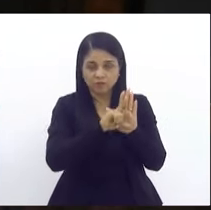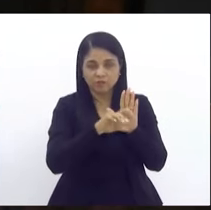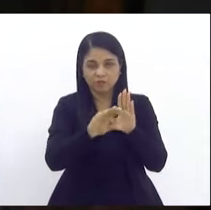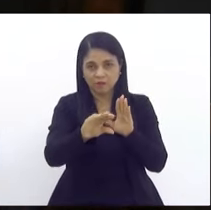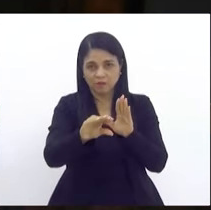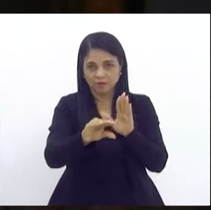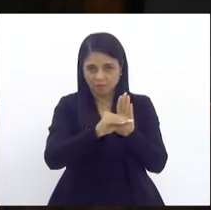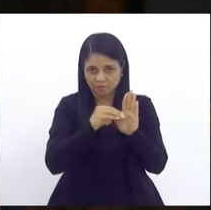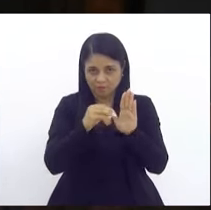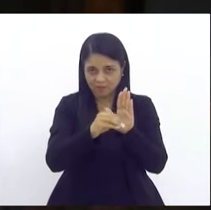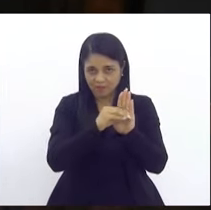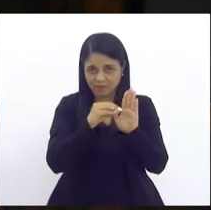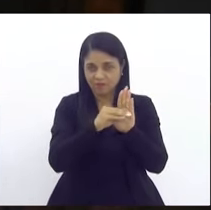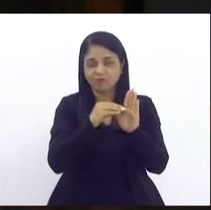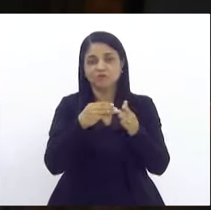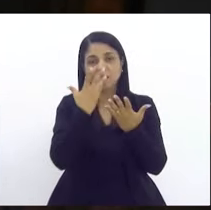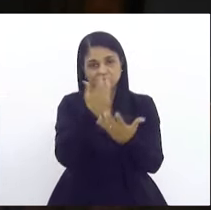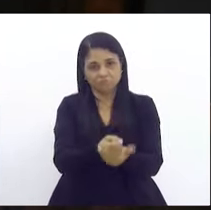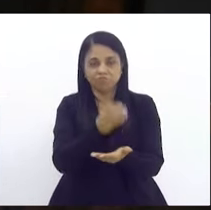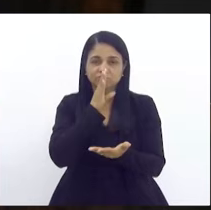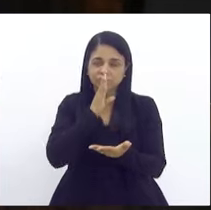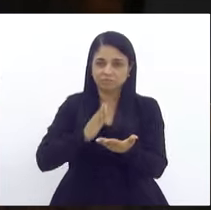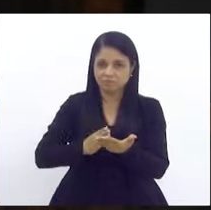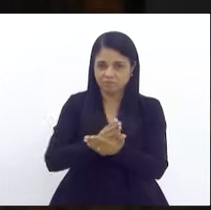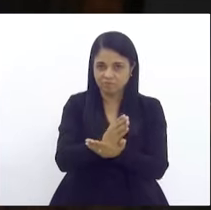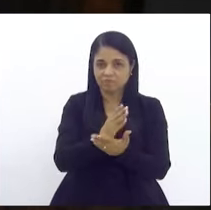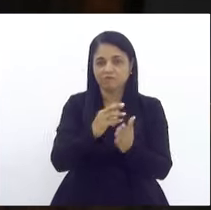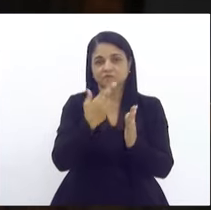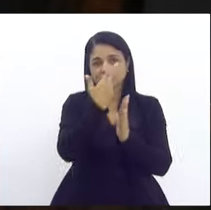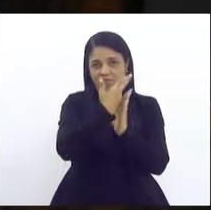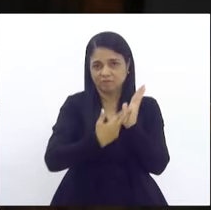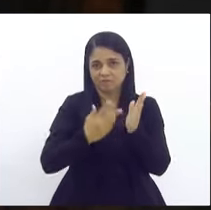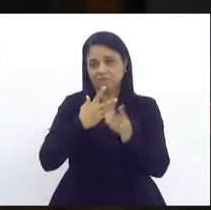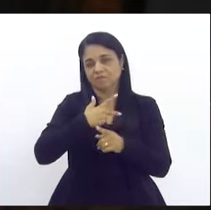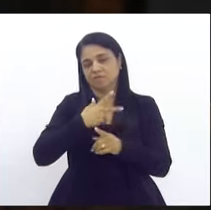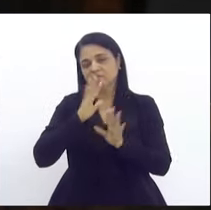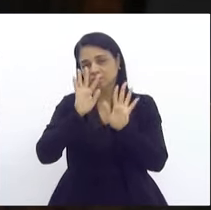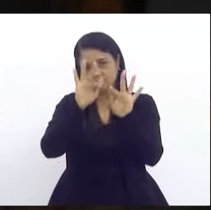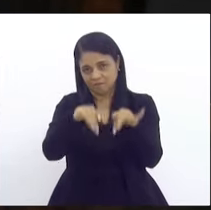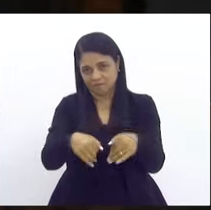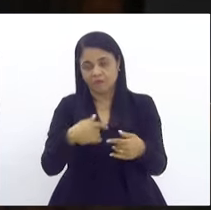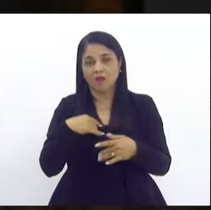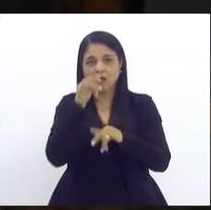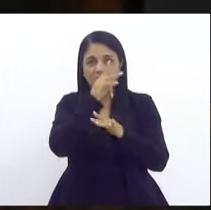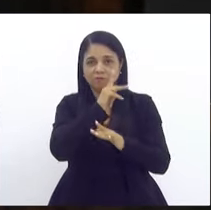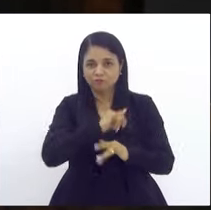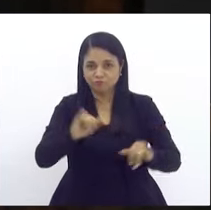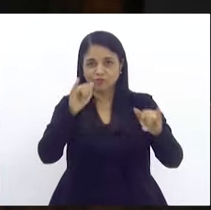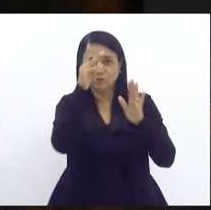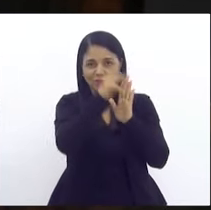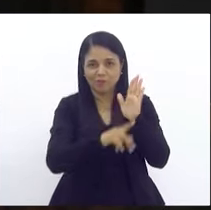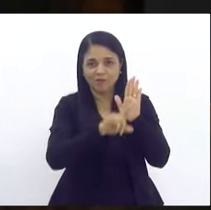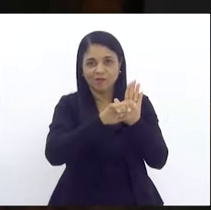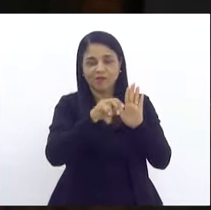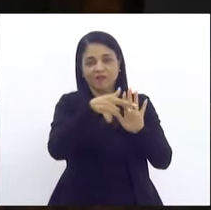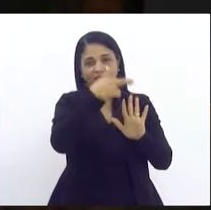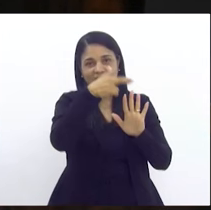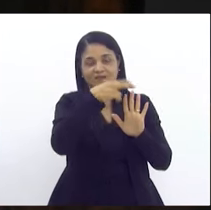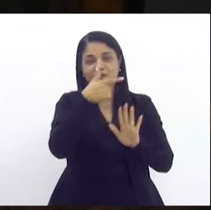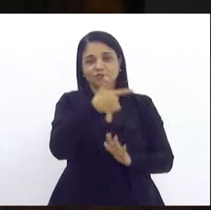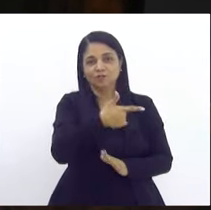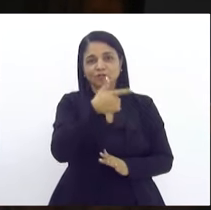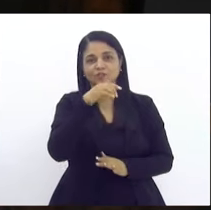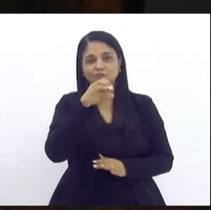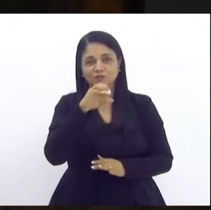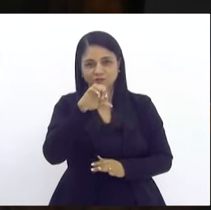emendado. Senhores que aprovam, permaneçam como estão. Aprovado. Vai a redação final. Anuncio o projeto de resolução número 290,